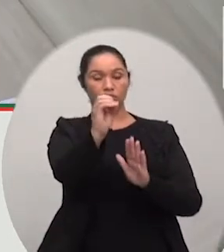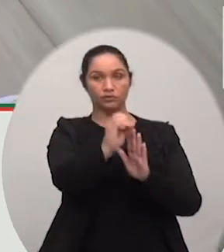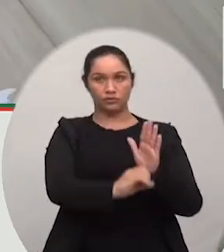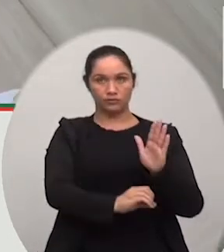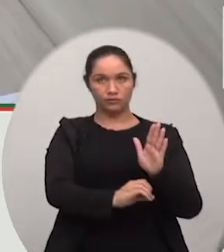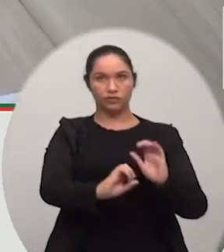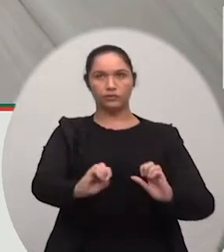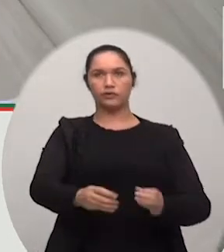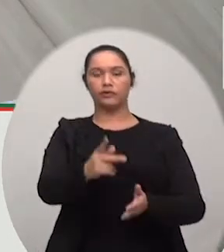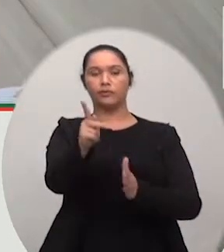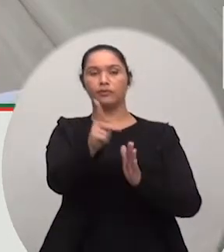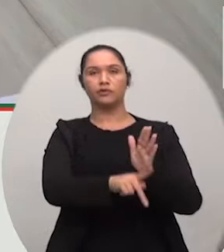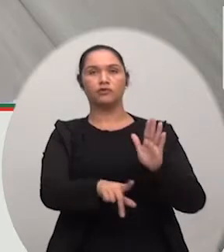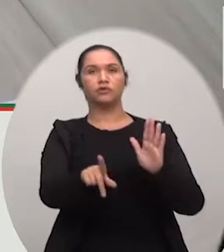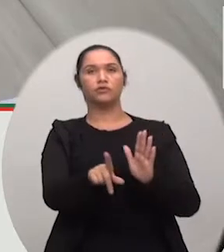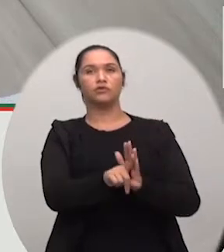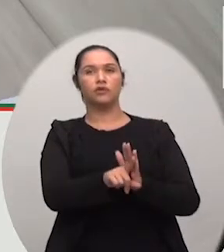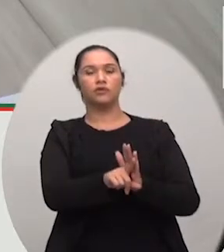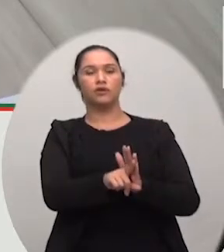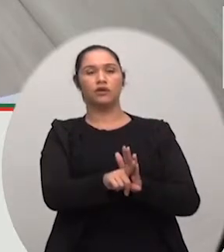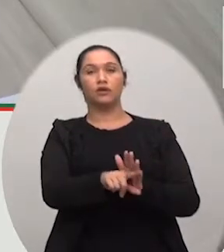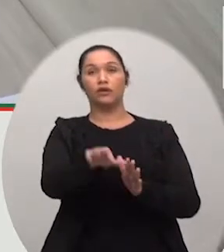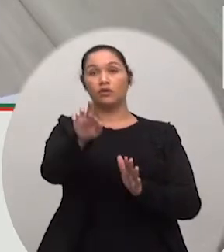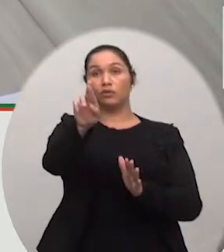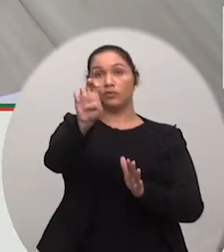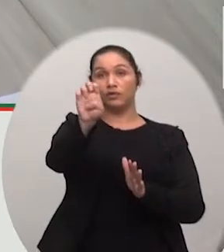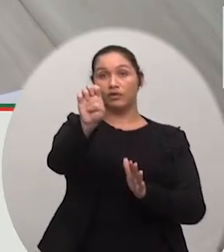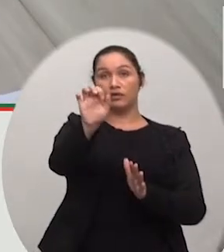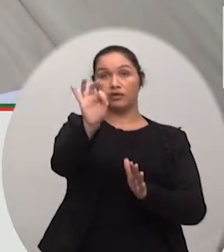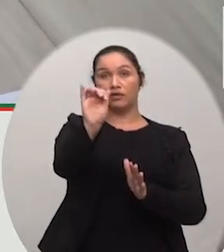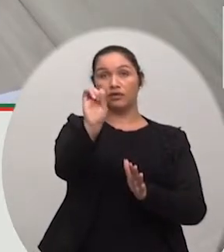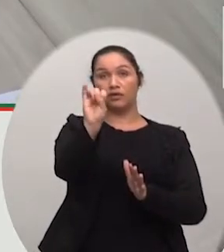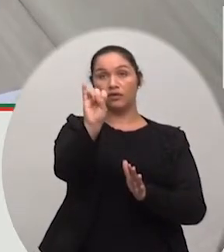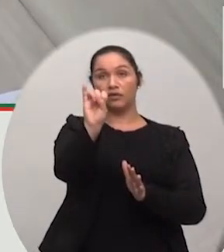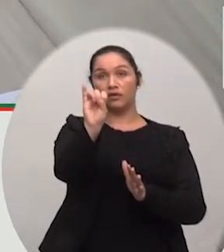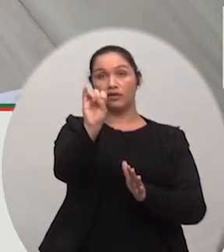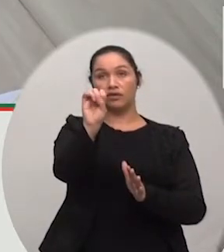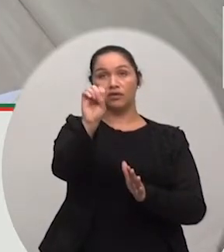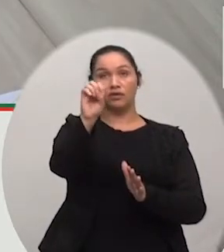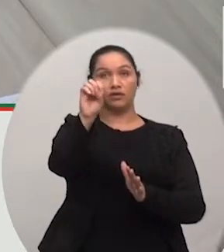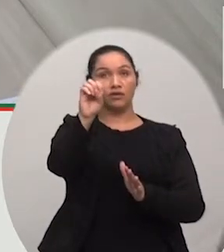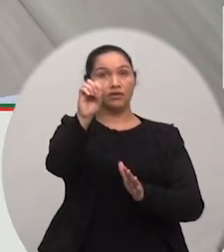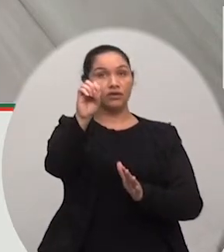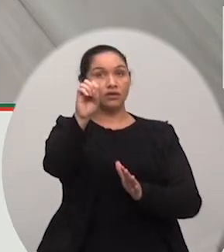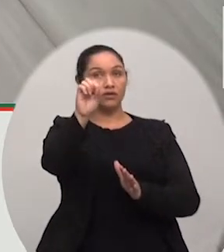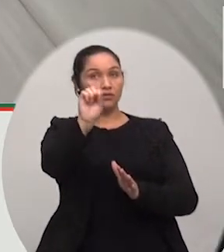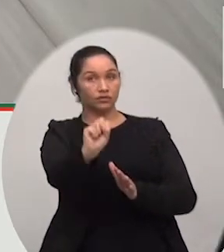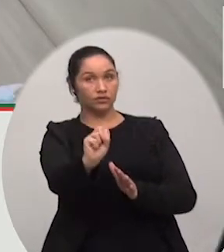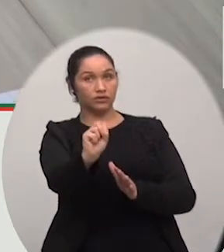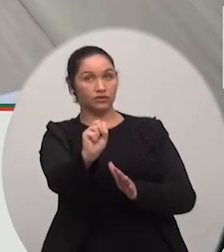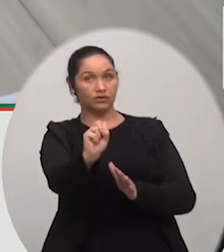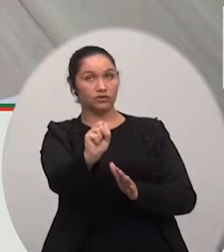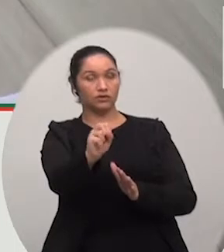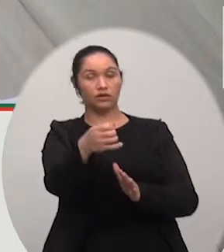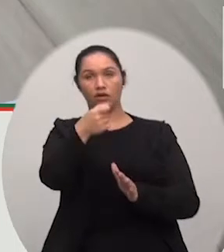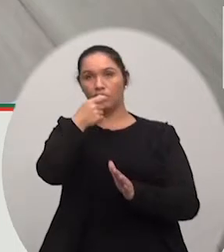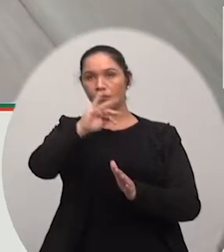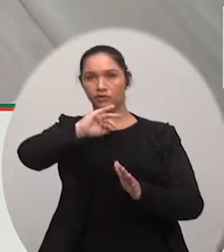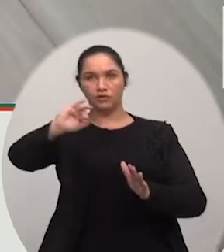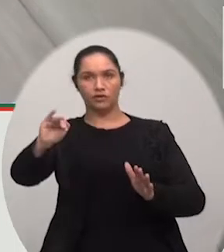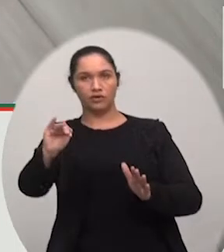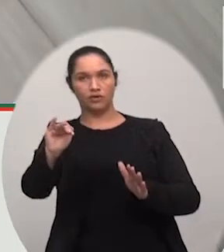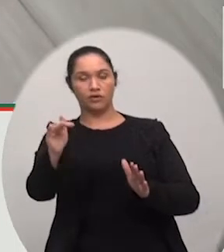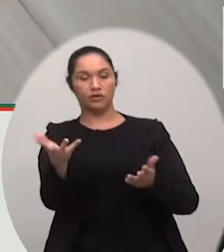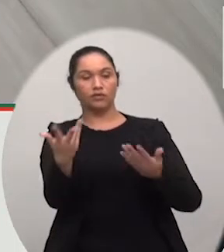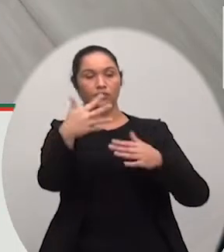portanto, trata do REFIS. Dispensa de pareceres a inclusão na pauta dessa sessão, conforme